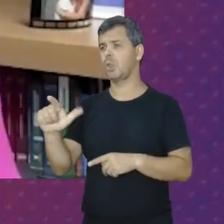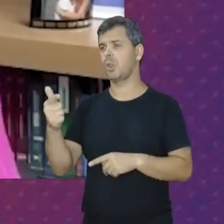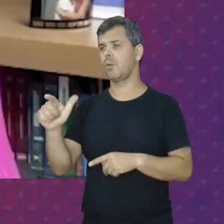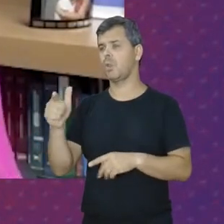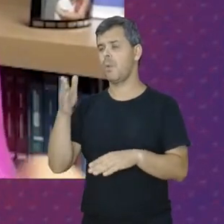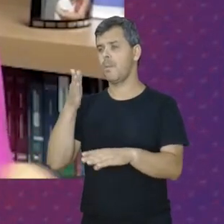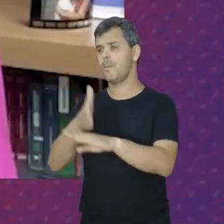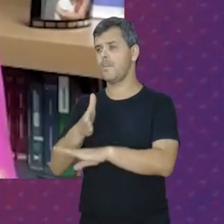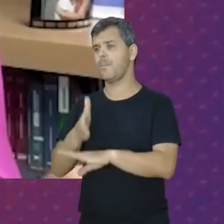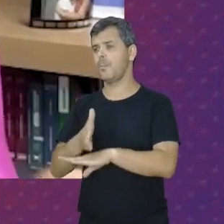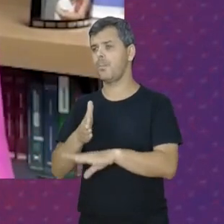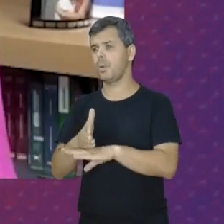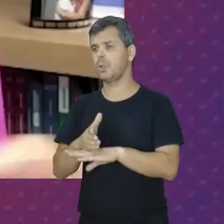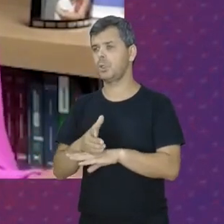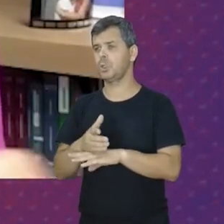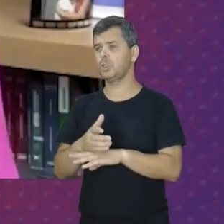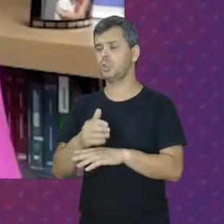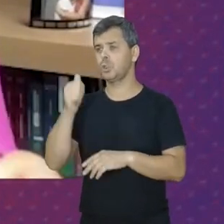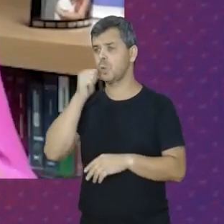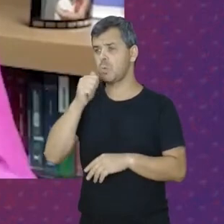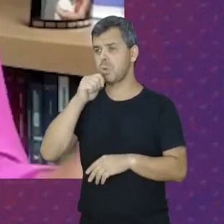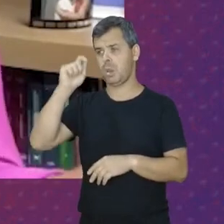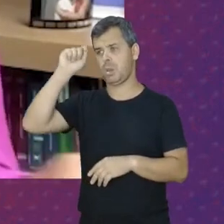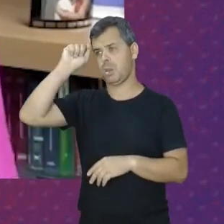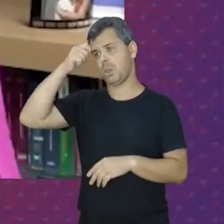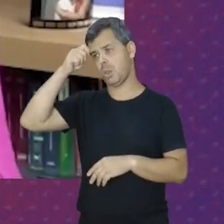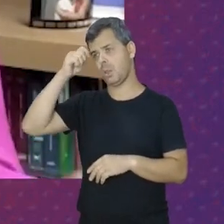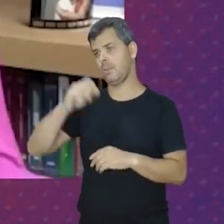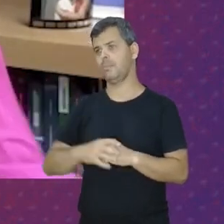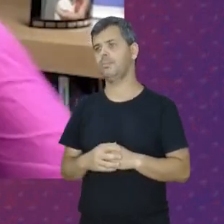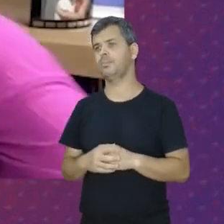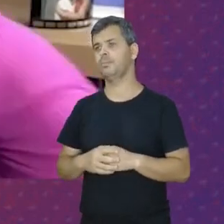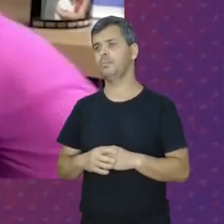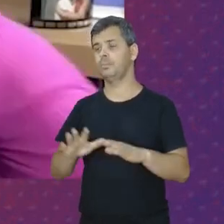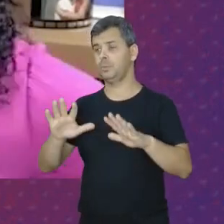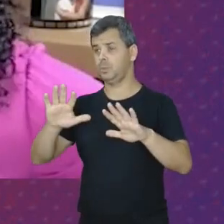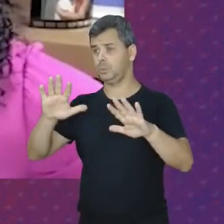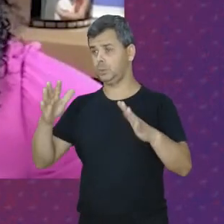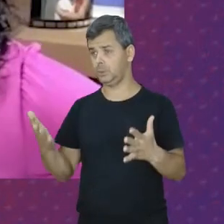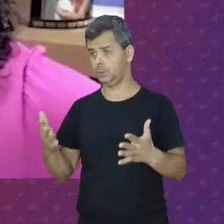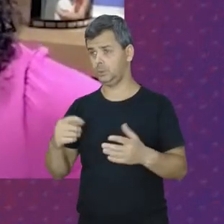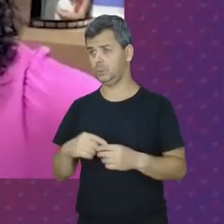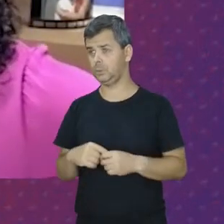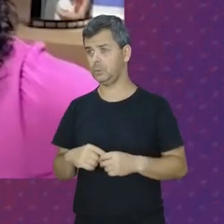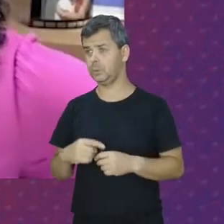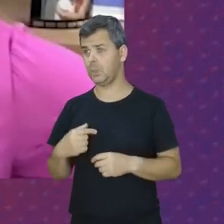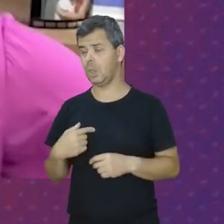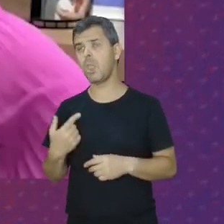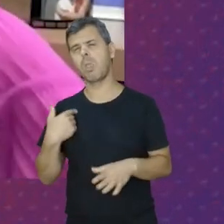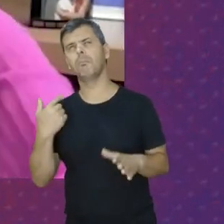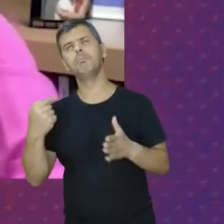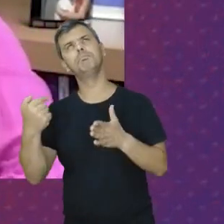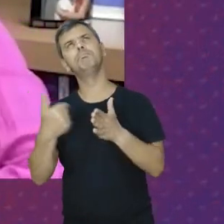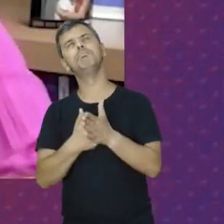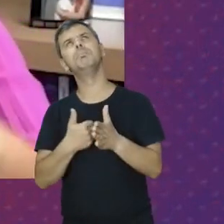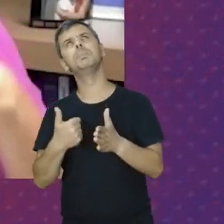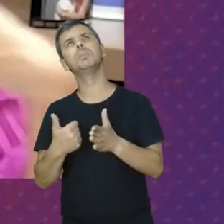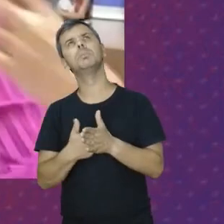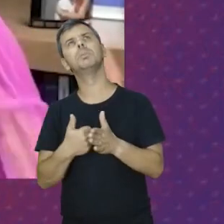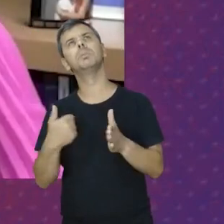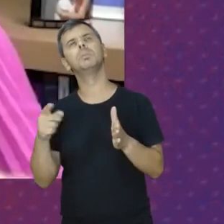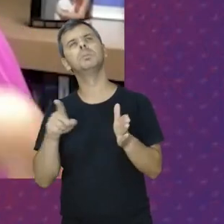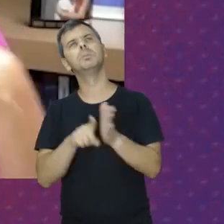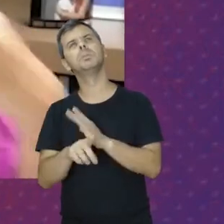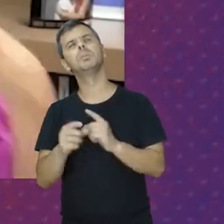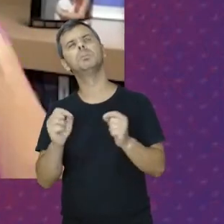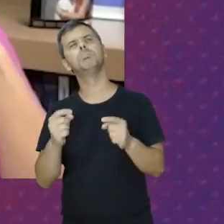a participação de mulheres negras. E aí, eu fico me perguntando aqui